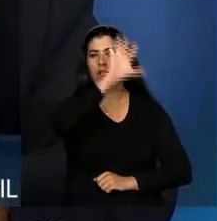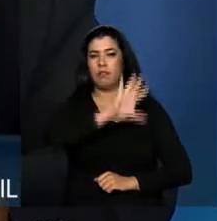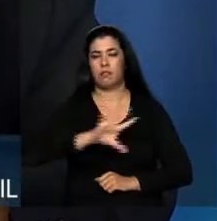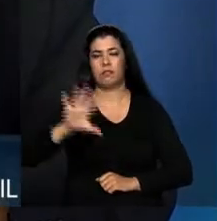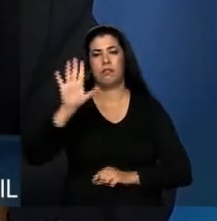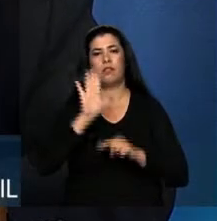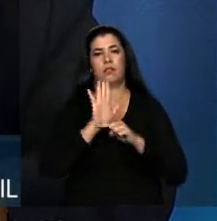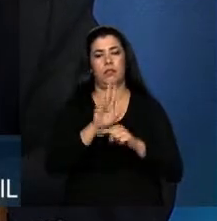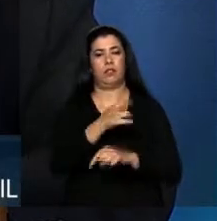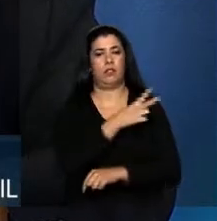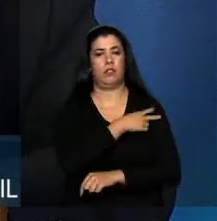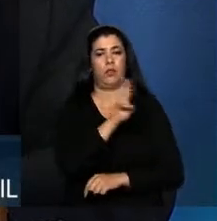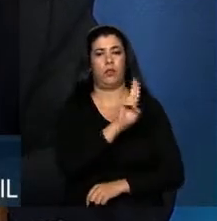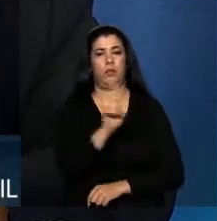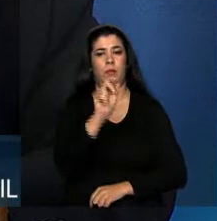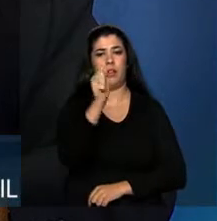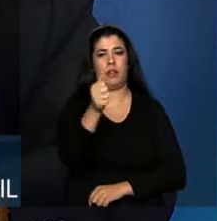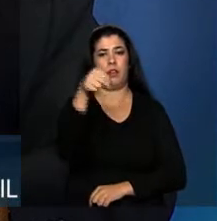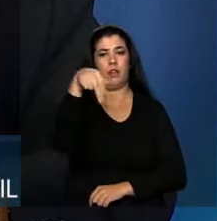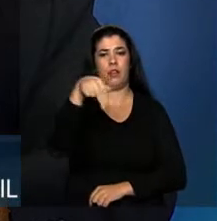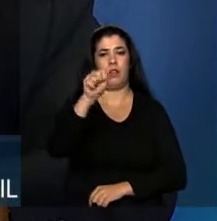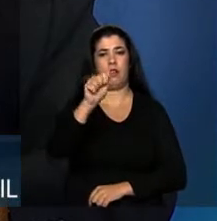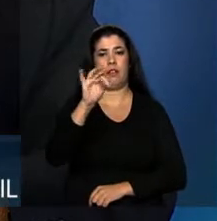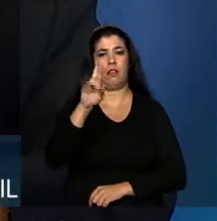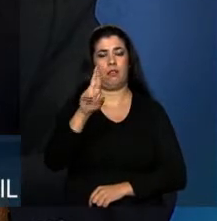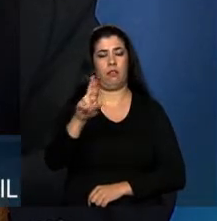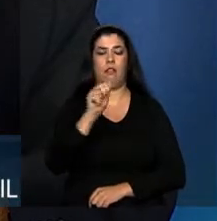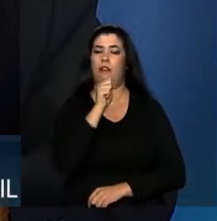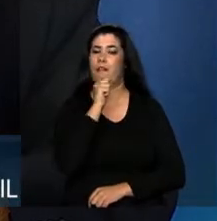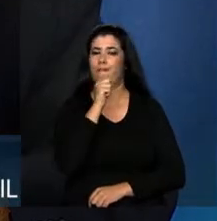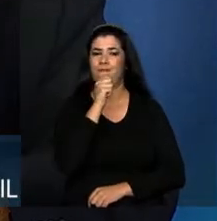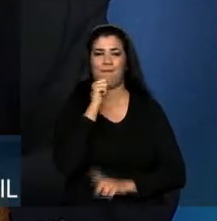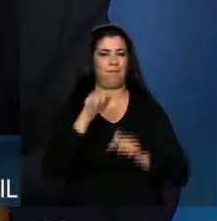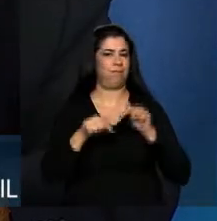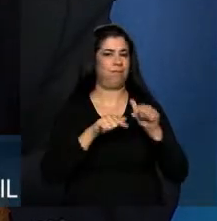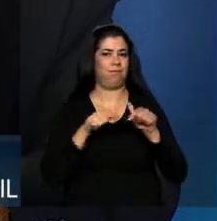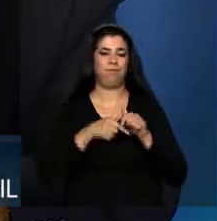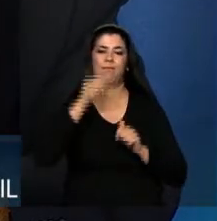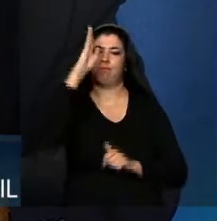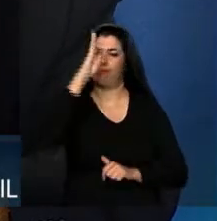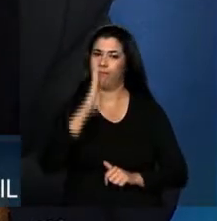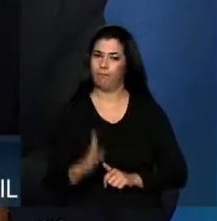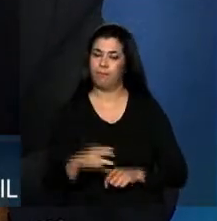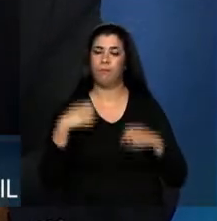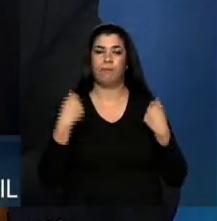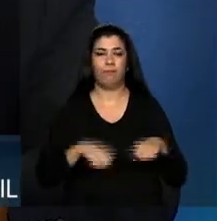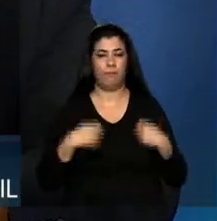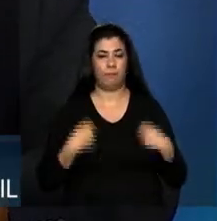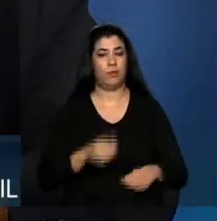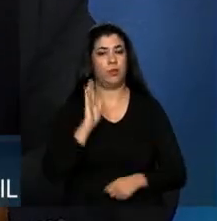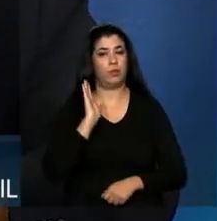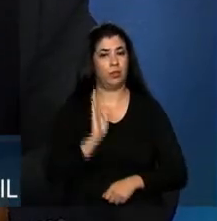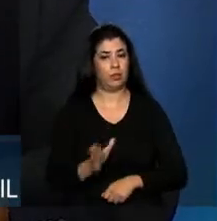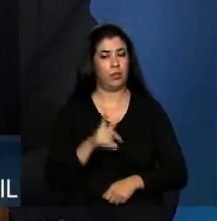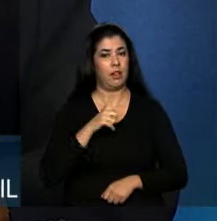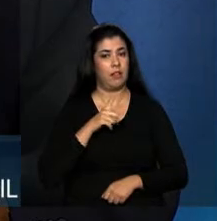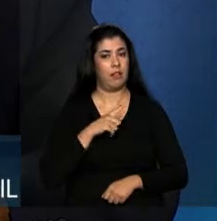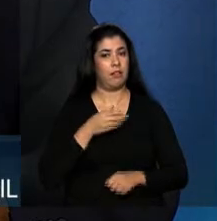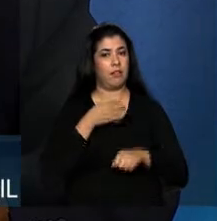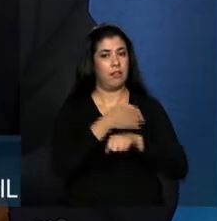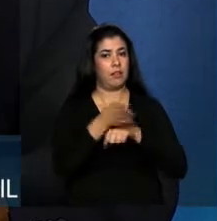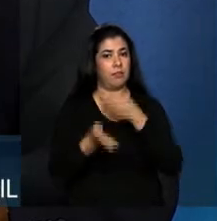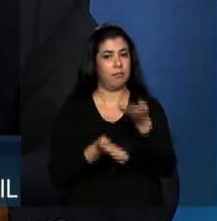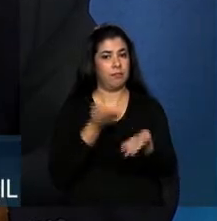aprovada pelo governo, né, e que ainda ela não está funcionando. E ela precisa, evidentemente, de recursos.